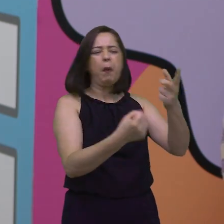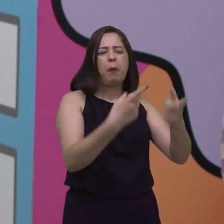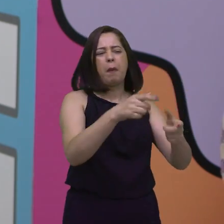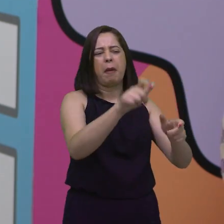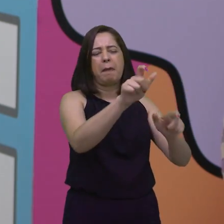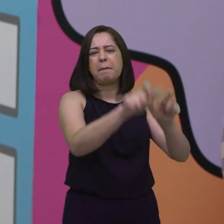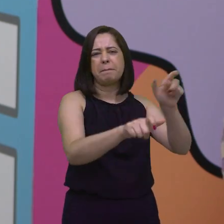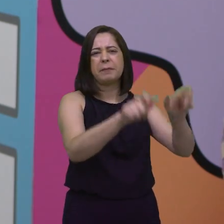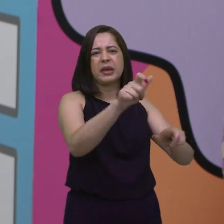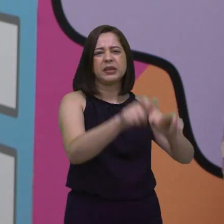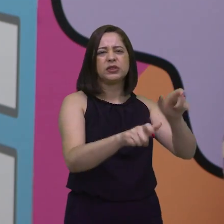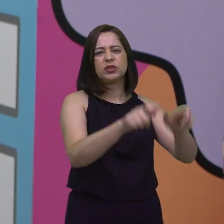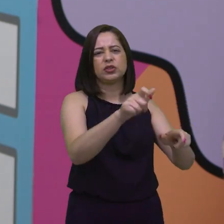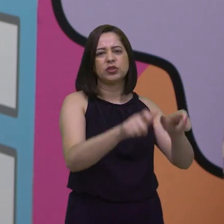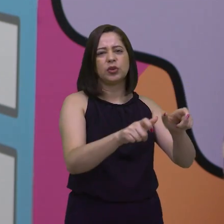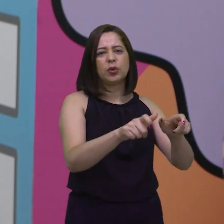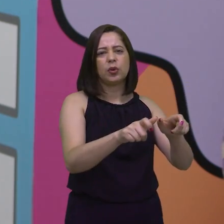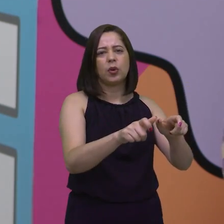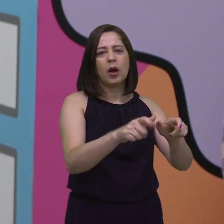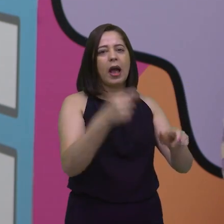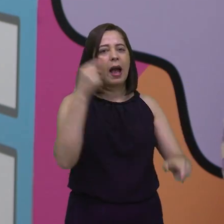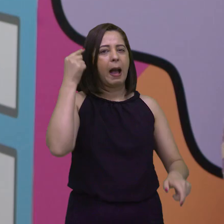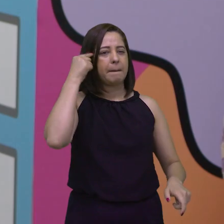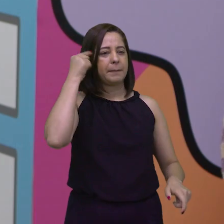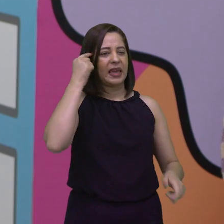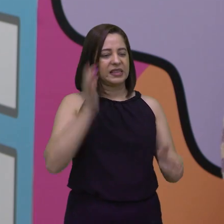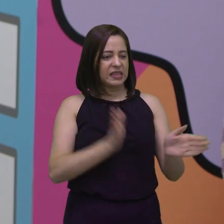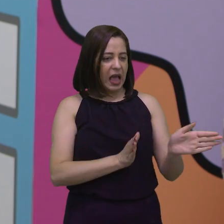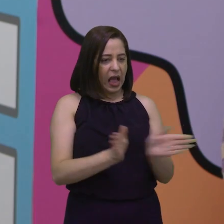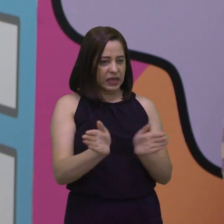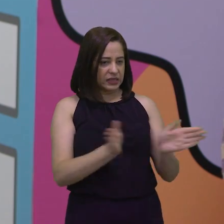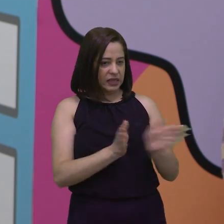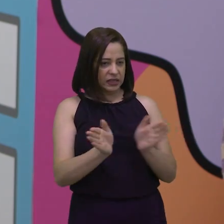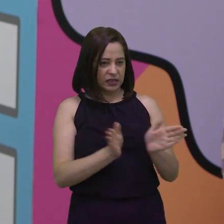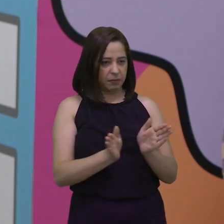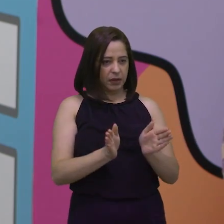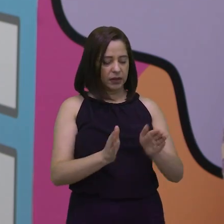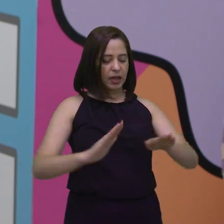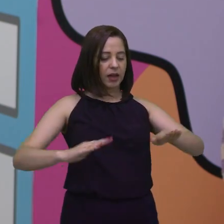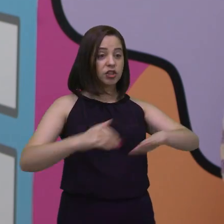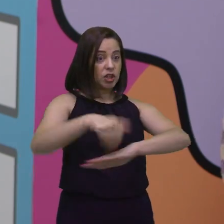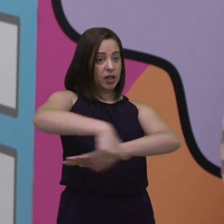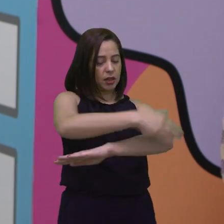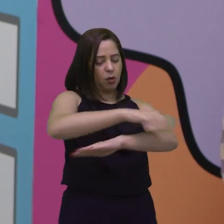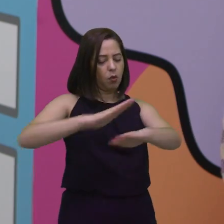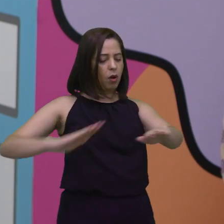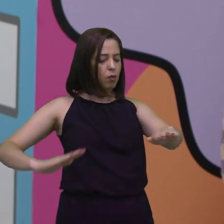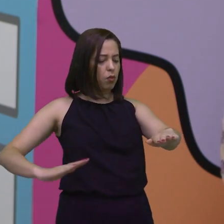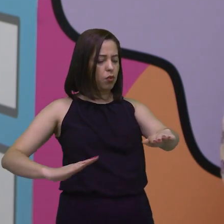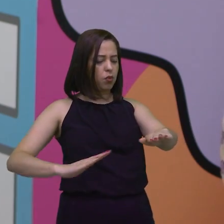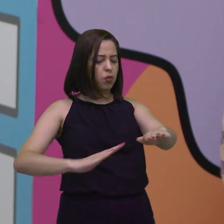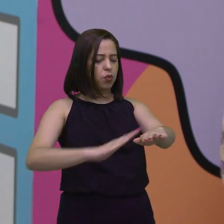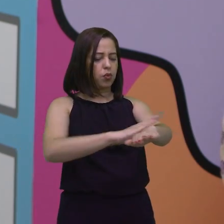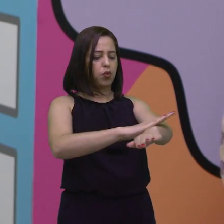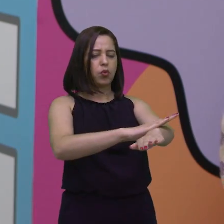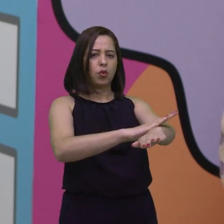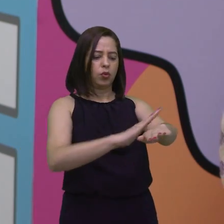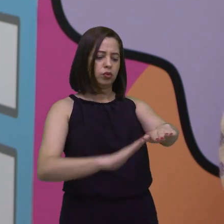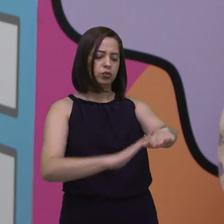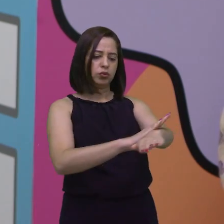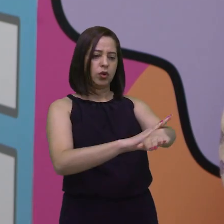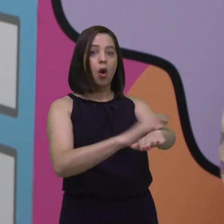que, para falar de acessibilidade, acham que tendo uma rampa de acesso